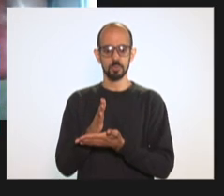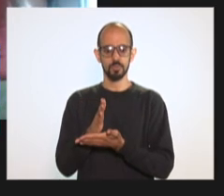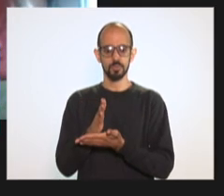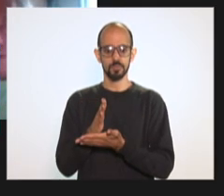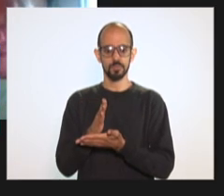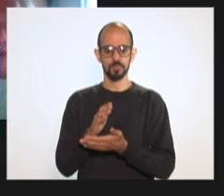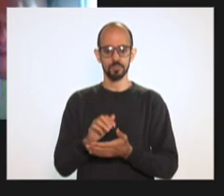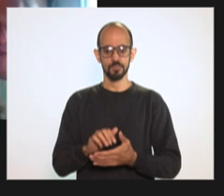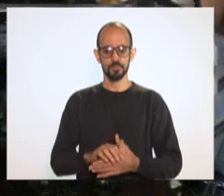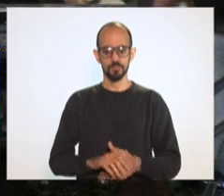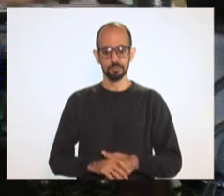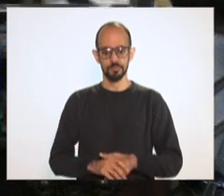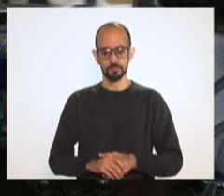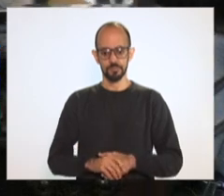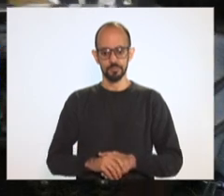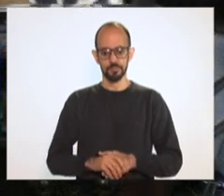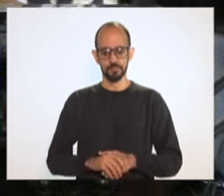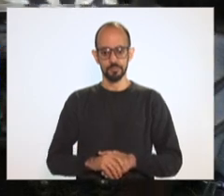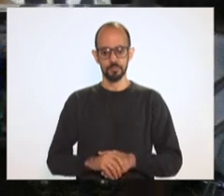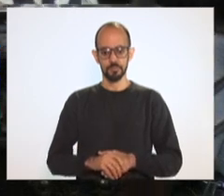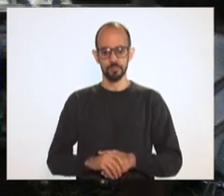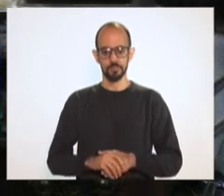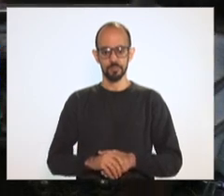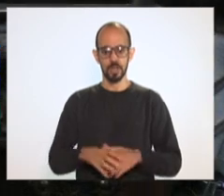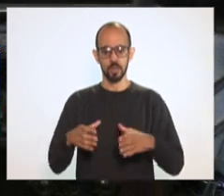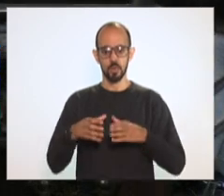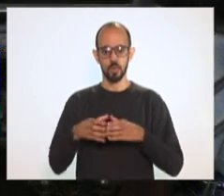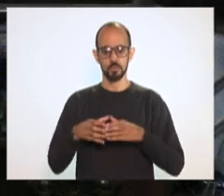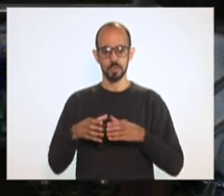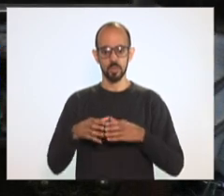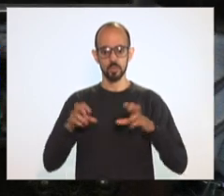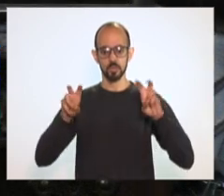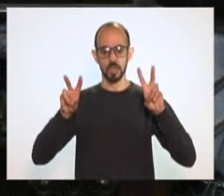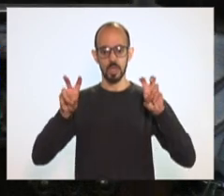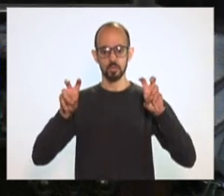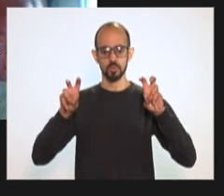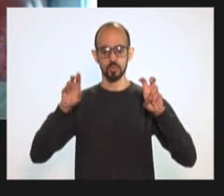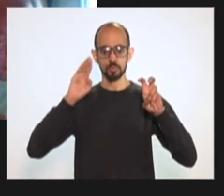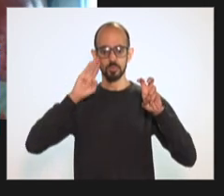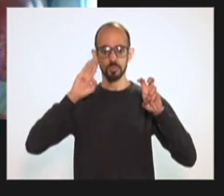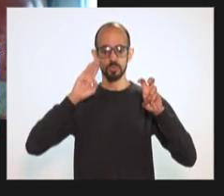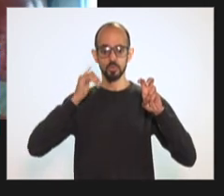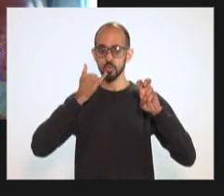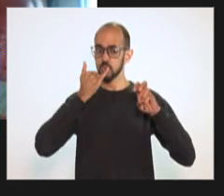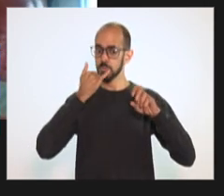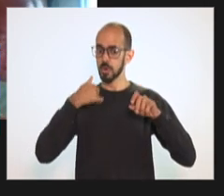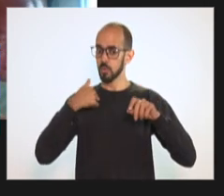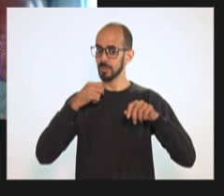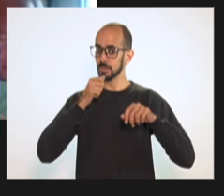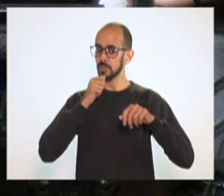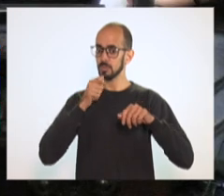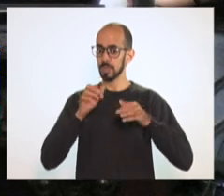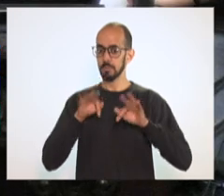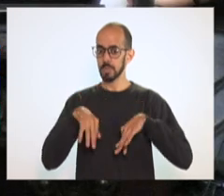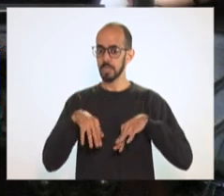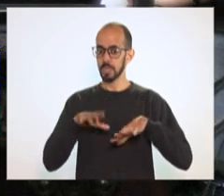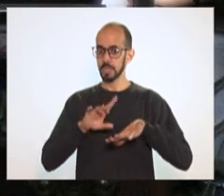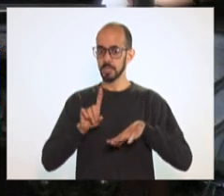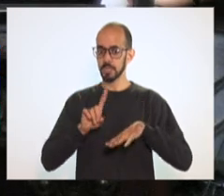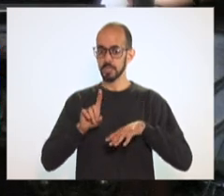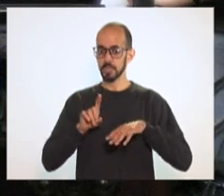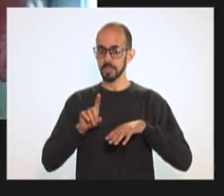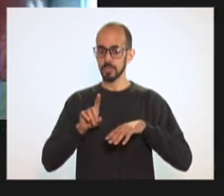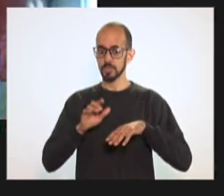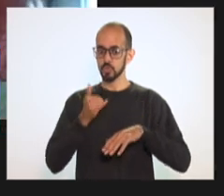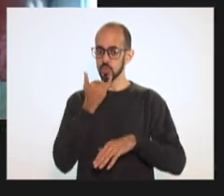Pela Comissão de Assuntos Municipais, deputado Carlos Macedo. Não terminei, presidente. Ah, não? Ok. Entendi que era favorável.